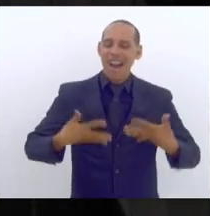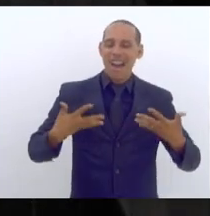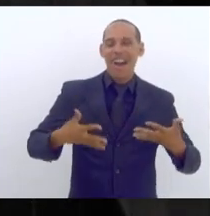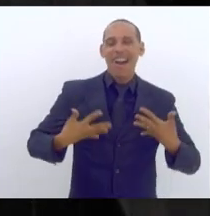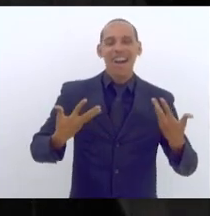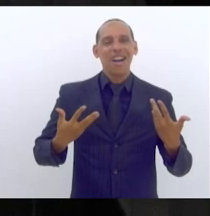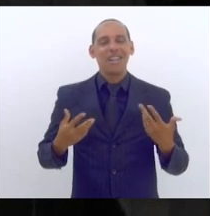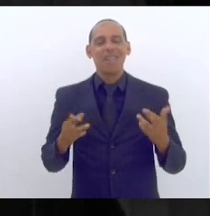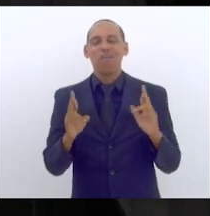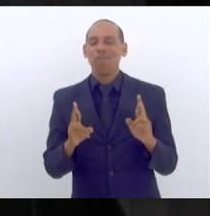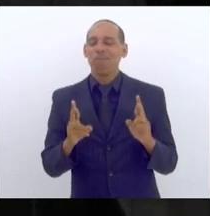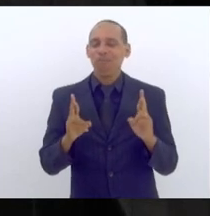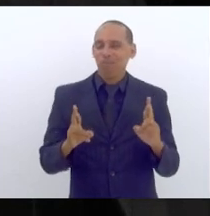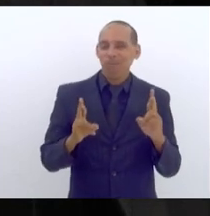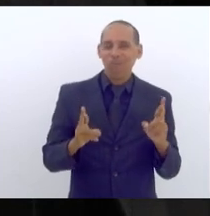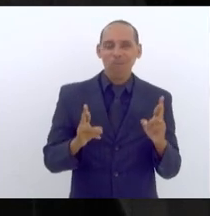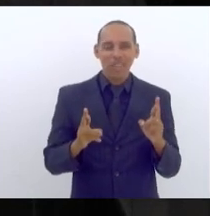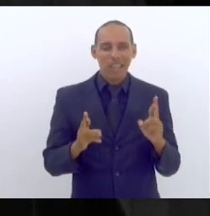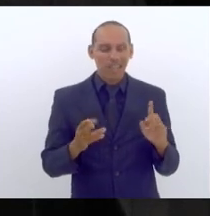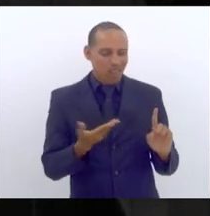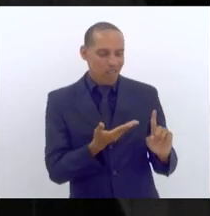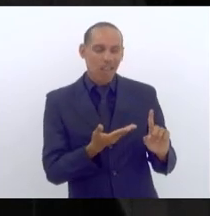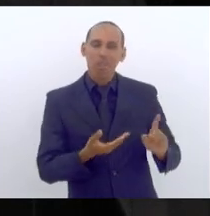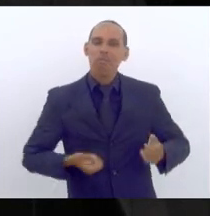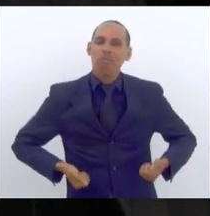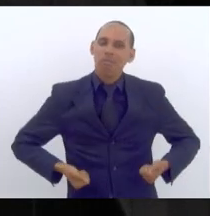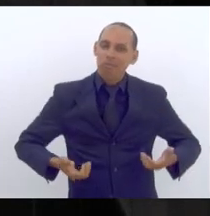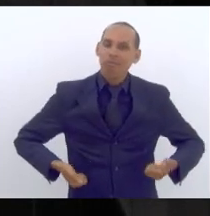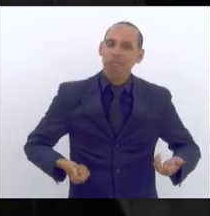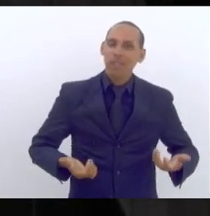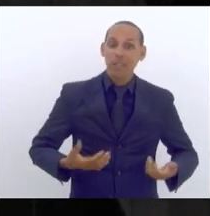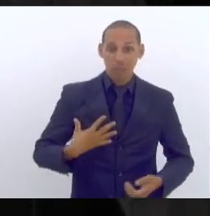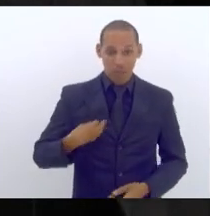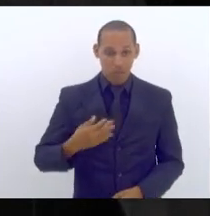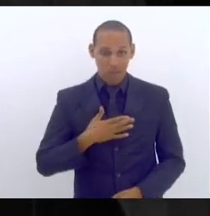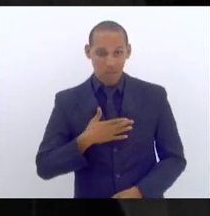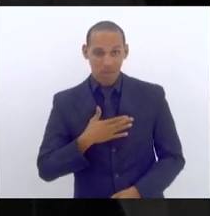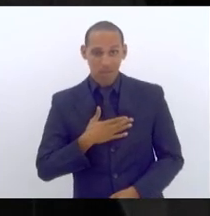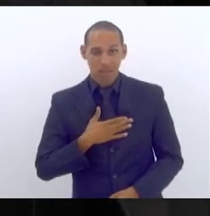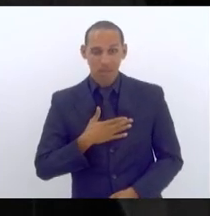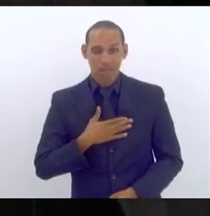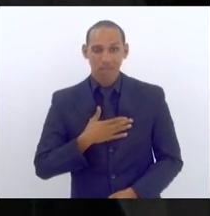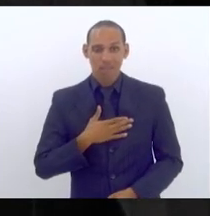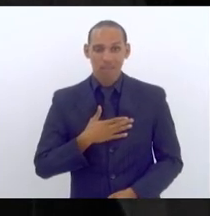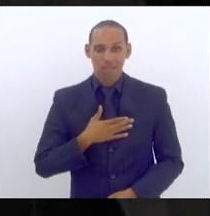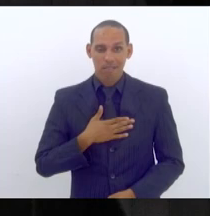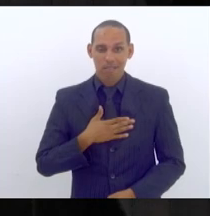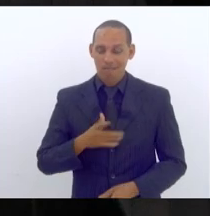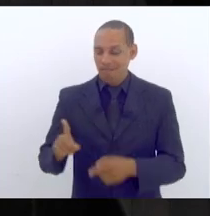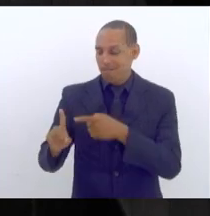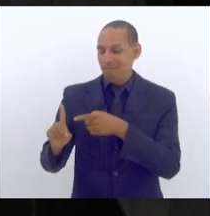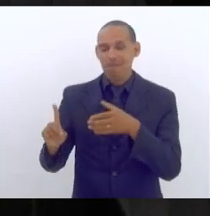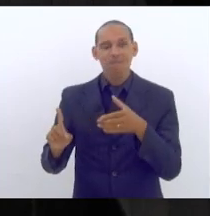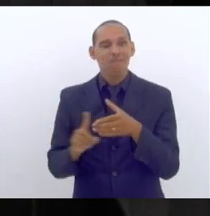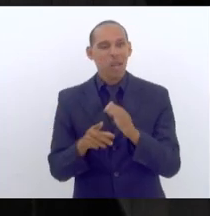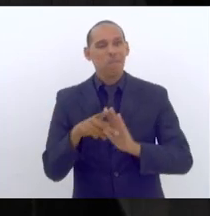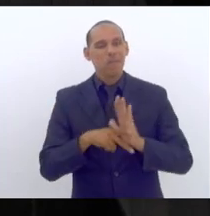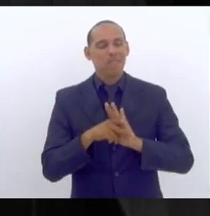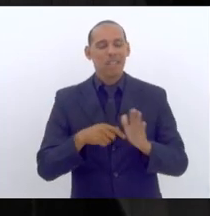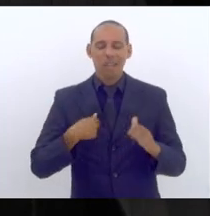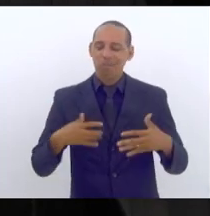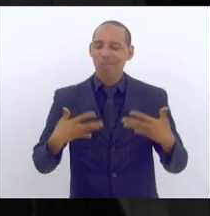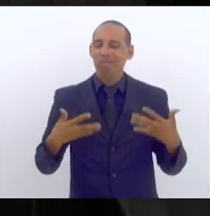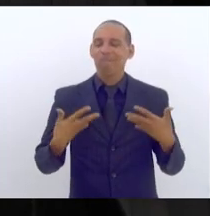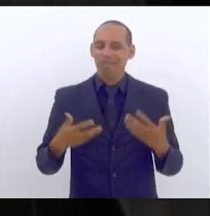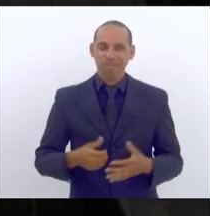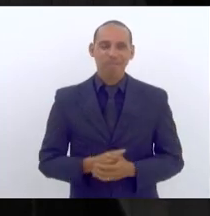esperança para o cadeirante e meu filho está nesses projetos e isso muito me